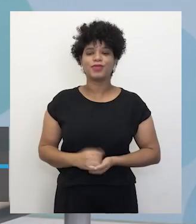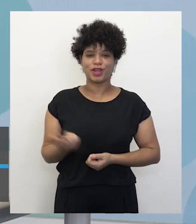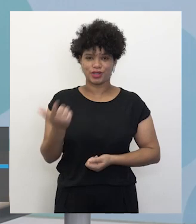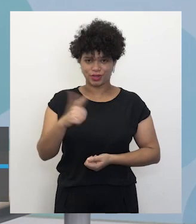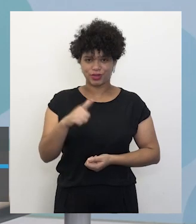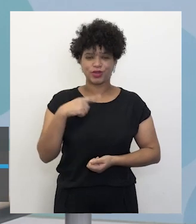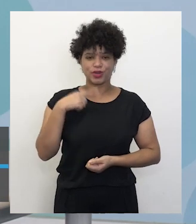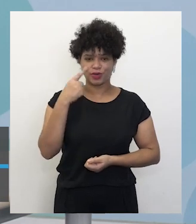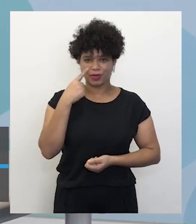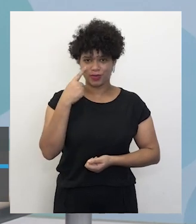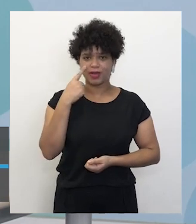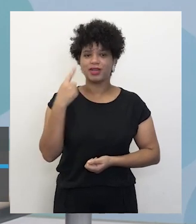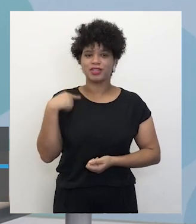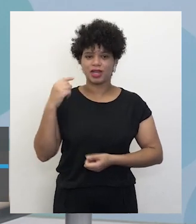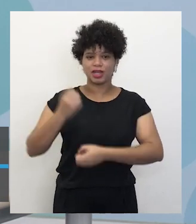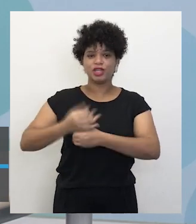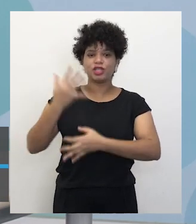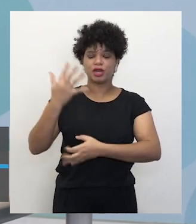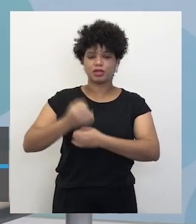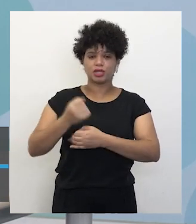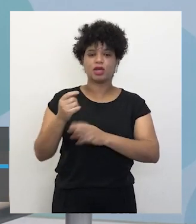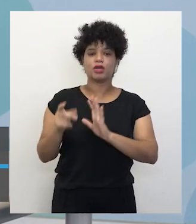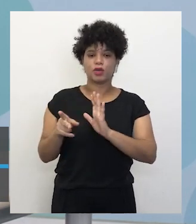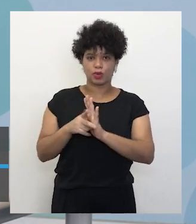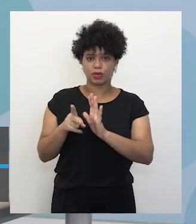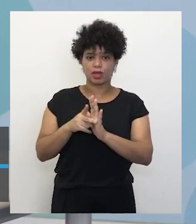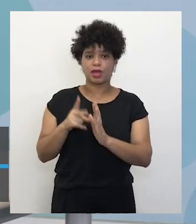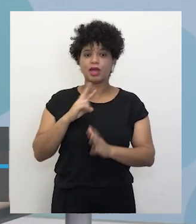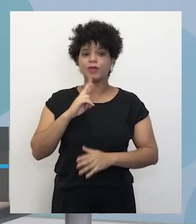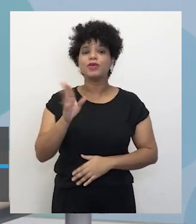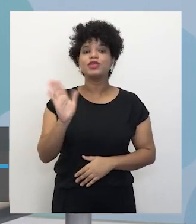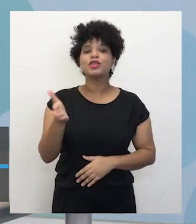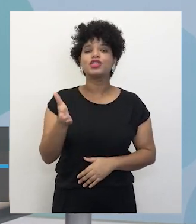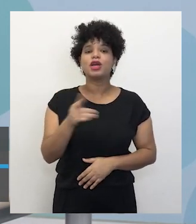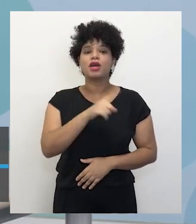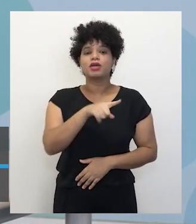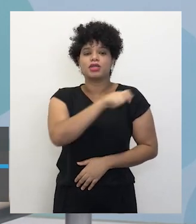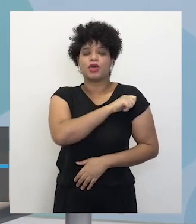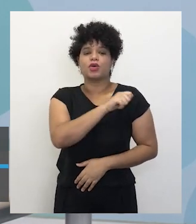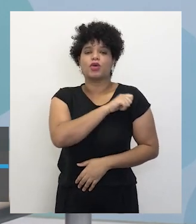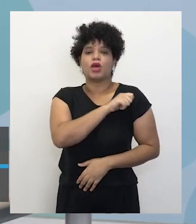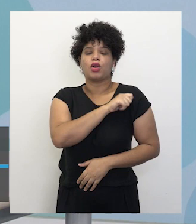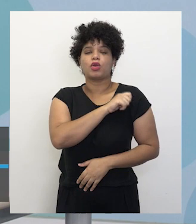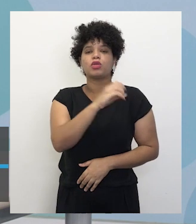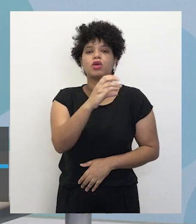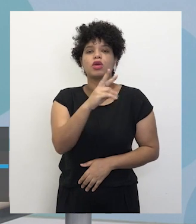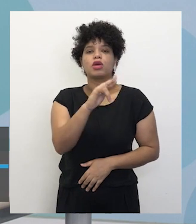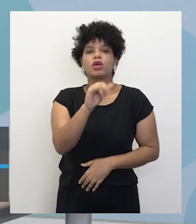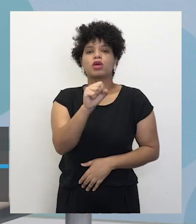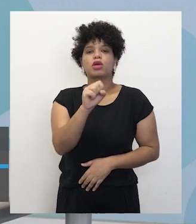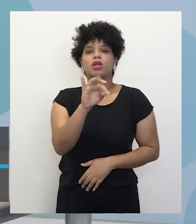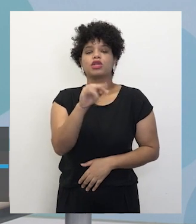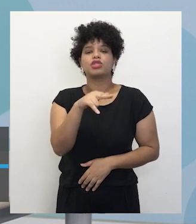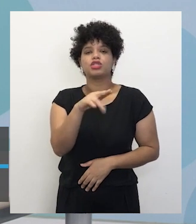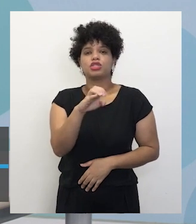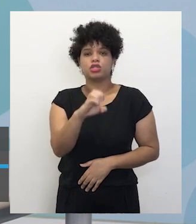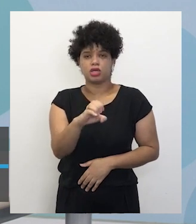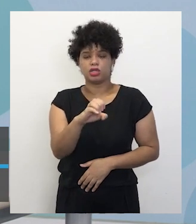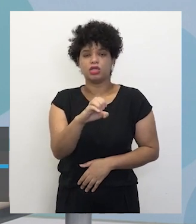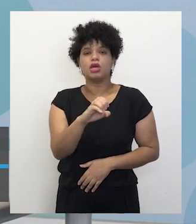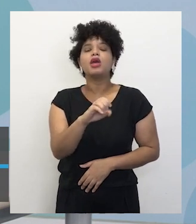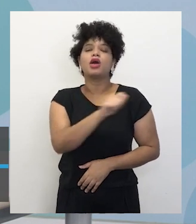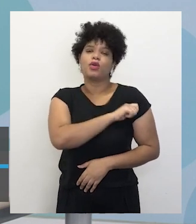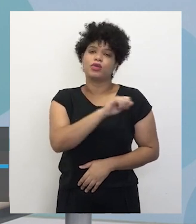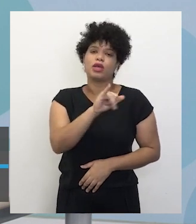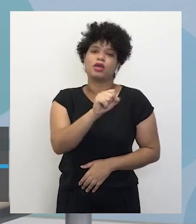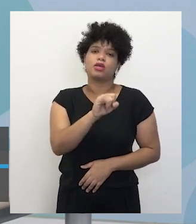novamente voltamos de mais interação pelo chat. E olha, temos aqui a resposta da Cristiane, que trouxe da aluna Isis, da